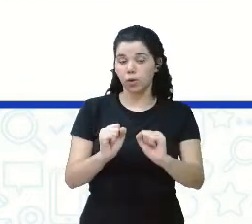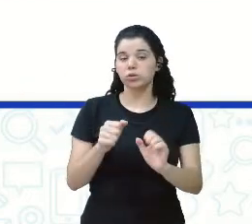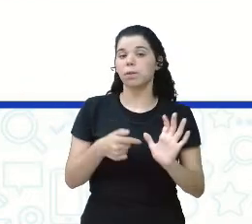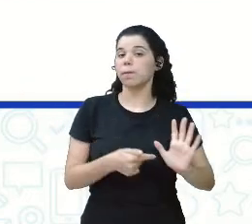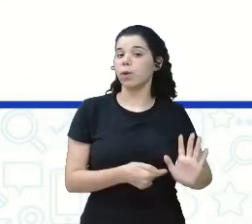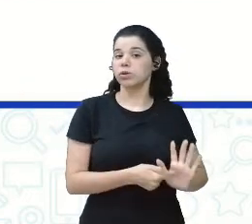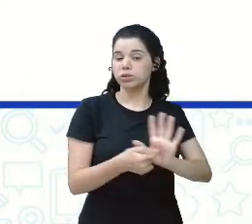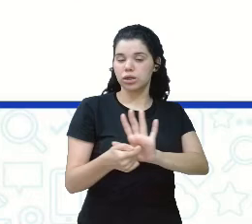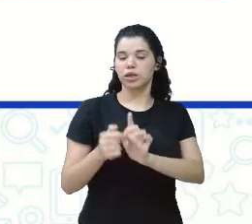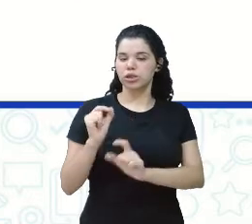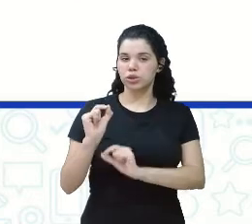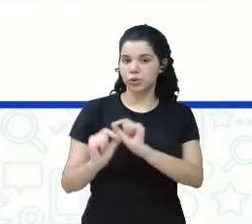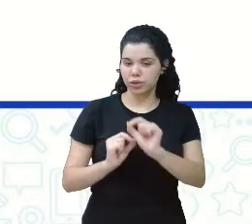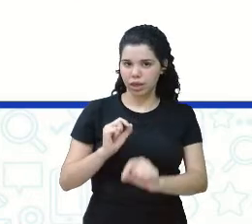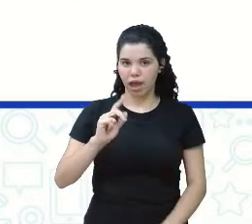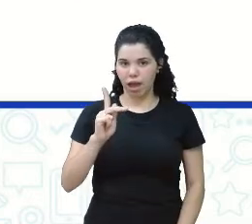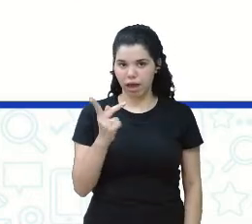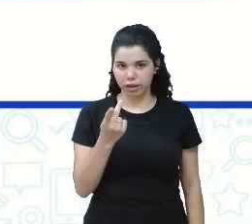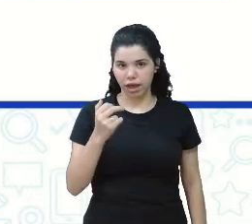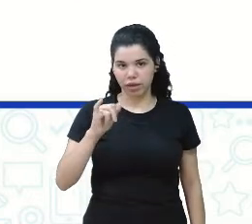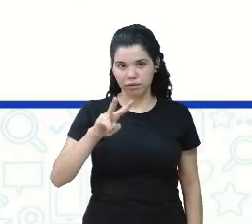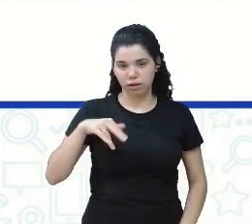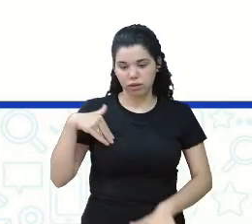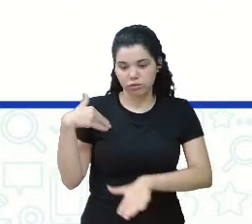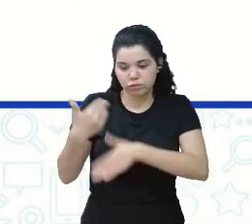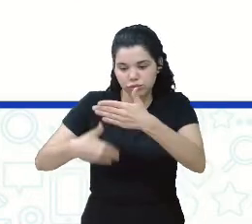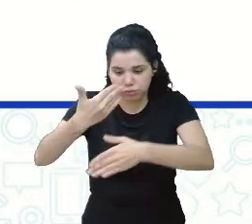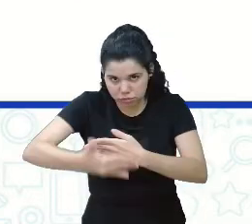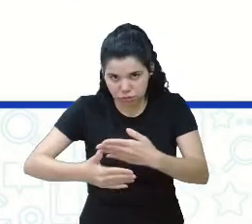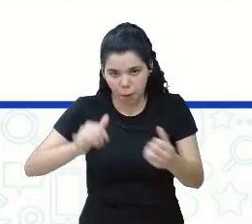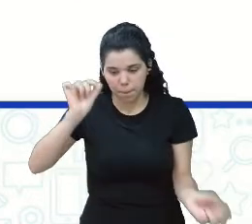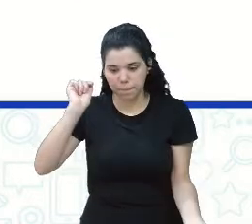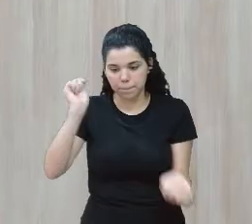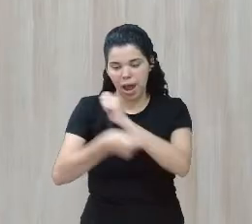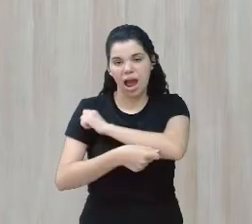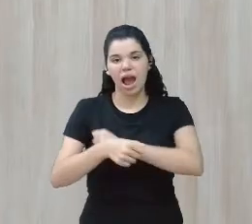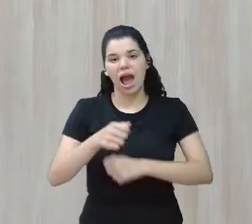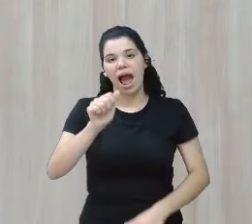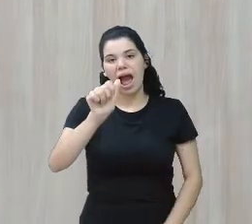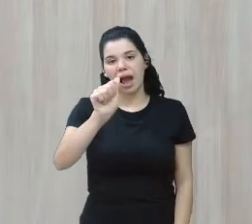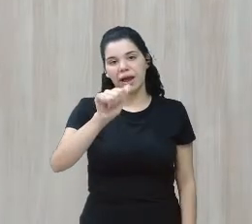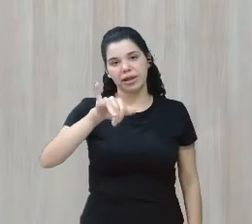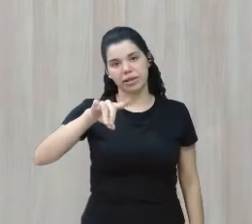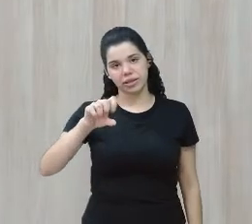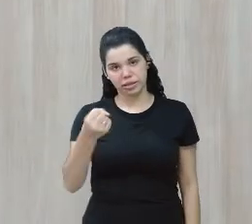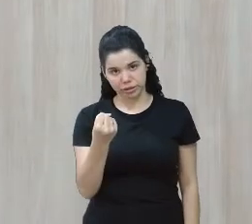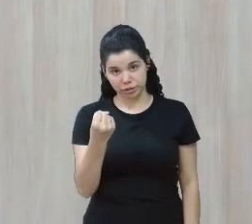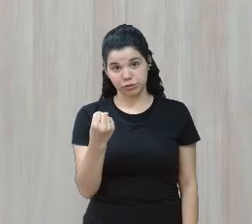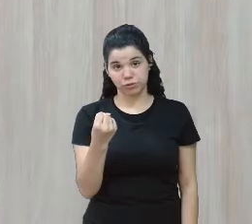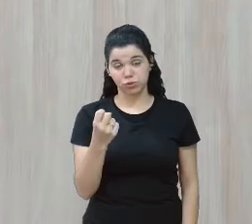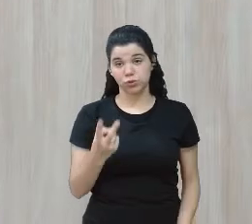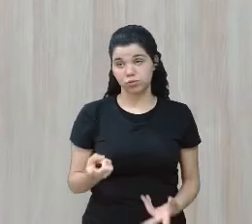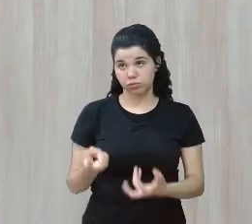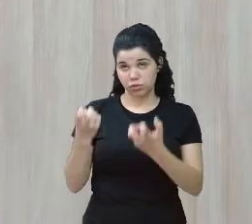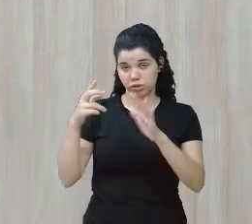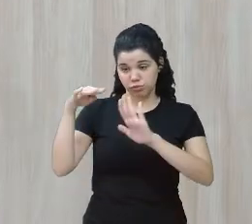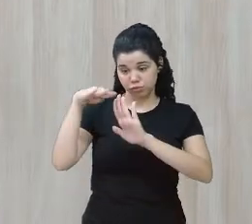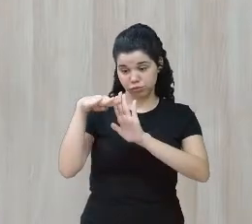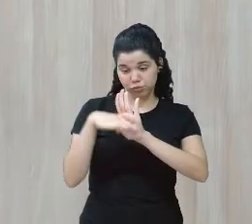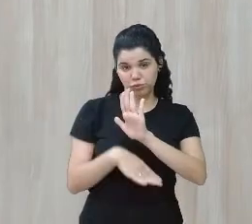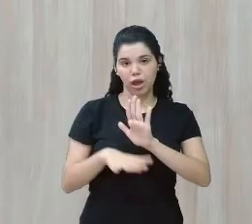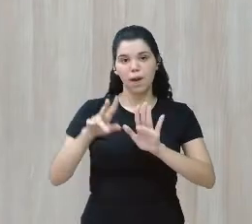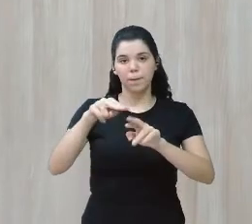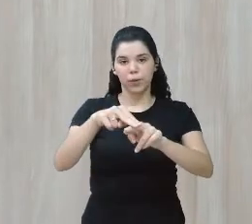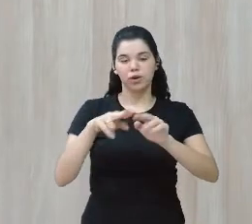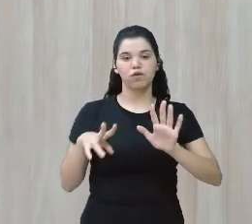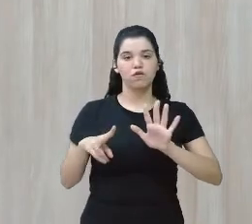indicar uma evolução do quadro para a AIDS. Então aí, quando começa esses quadros aí, o vírus já